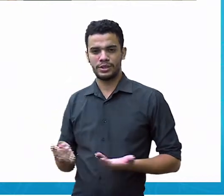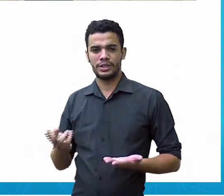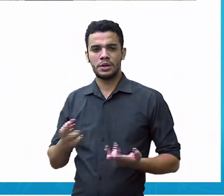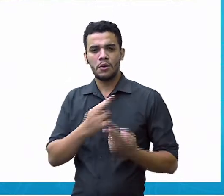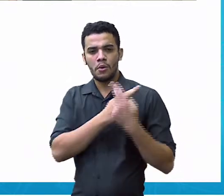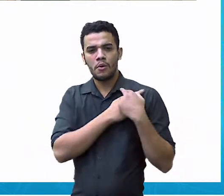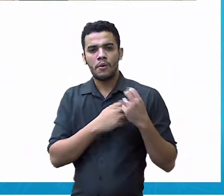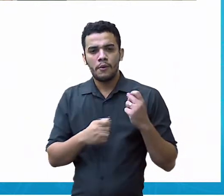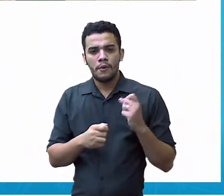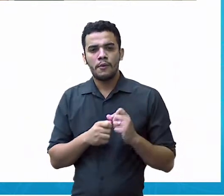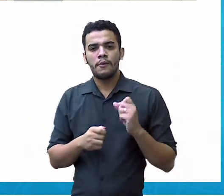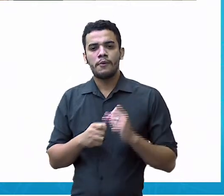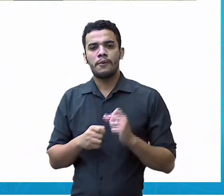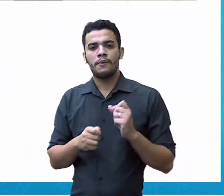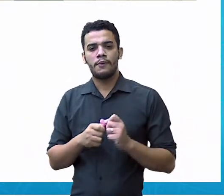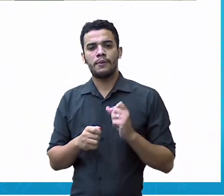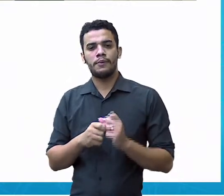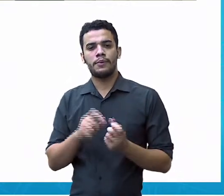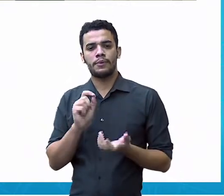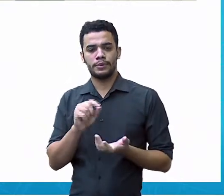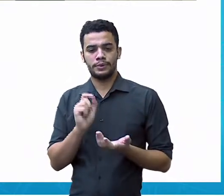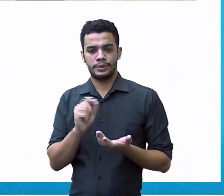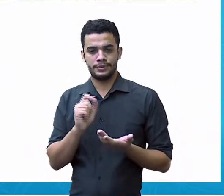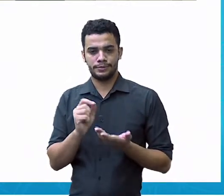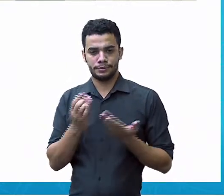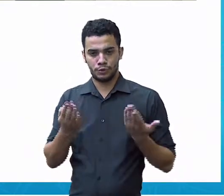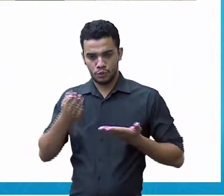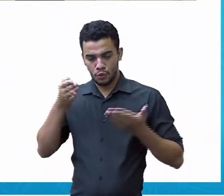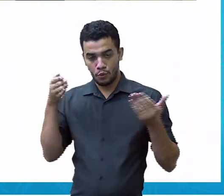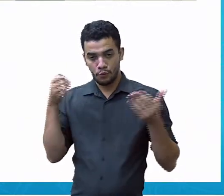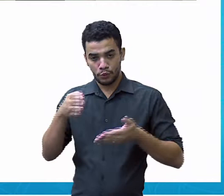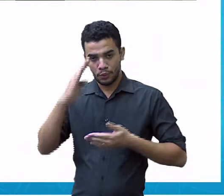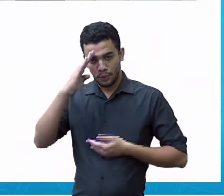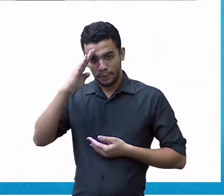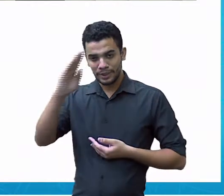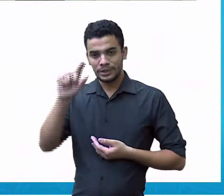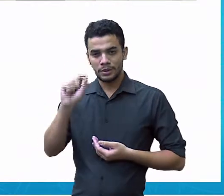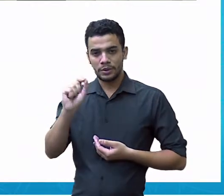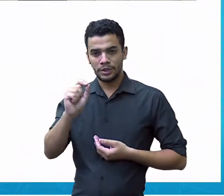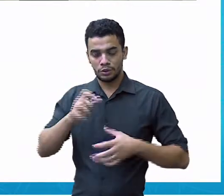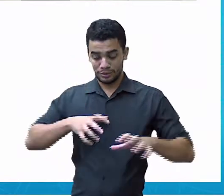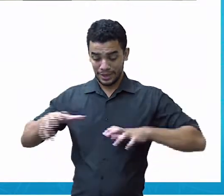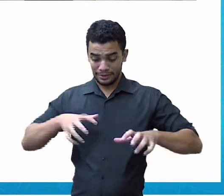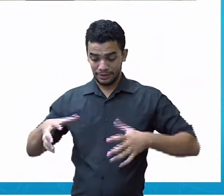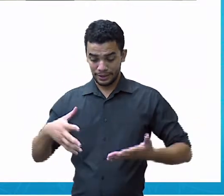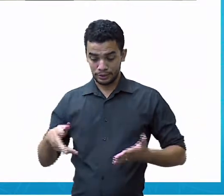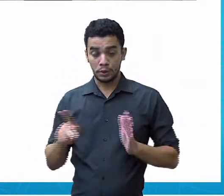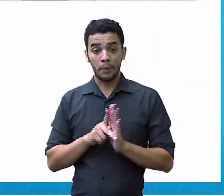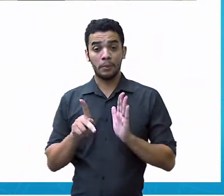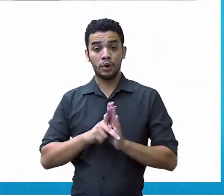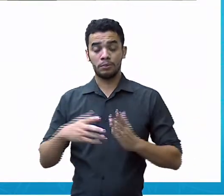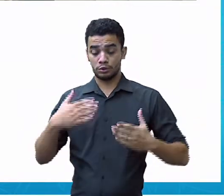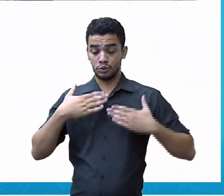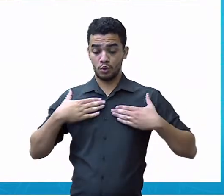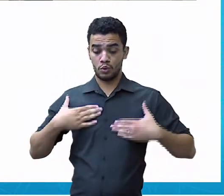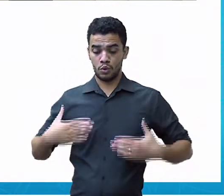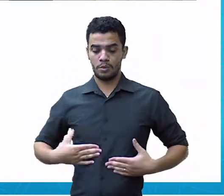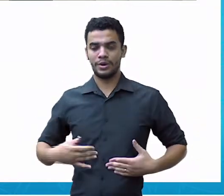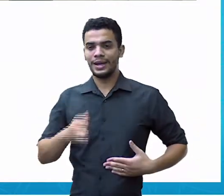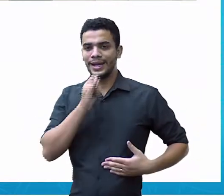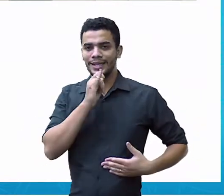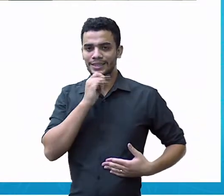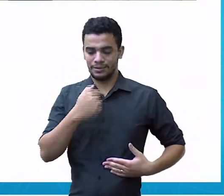do corpo humano. Que é aquilo que a gente faz que a gente não controla, que a gente não comanda. Trata-se de